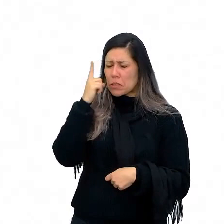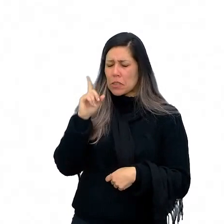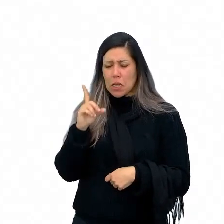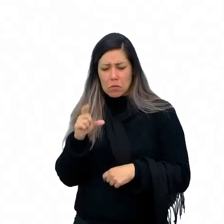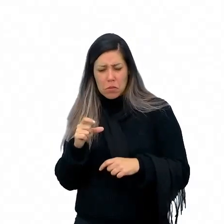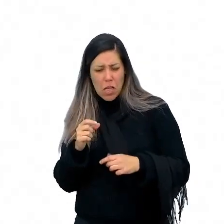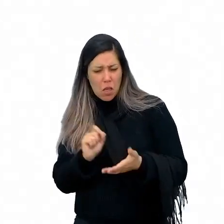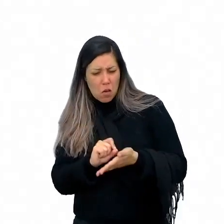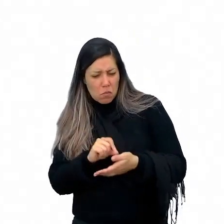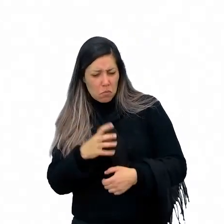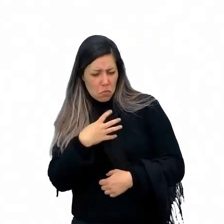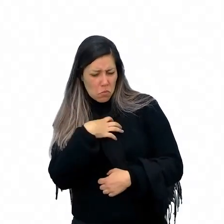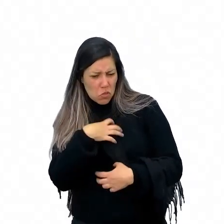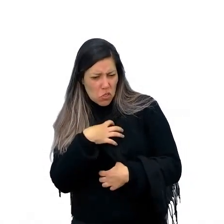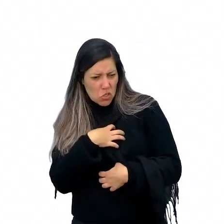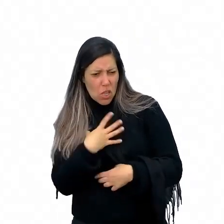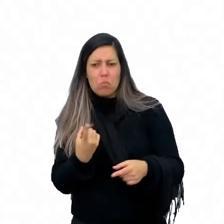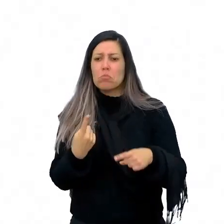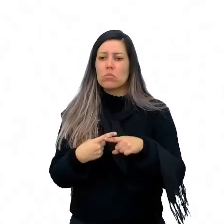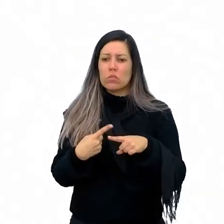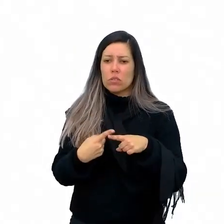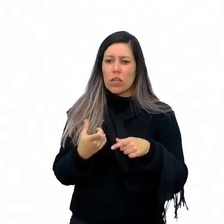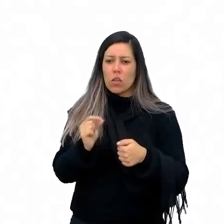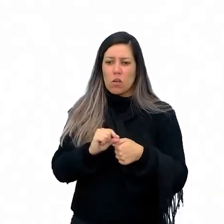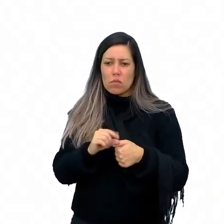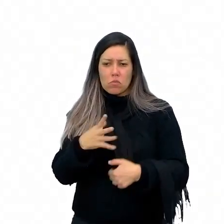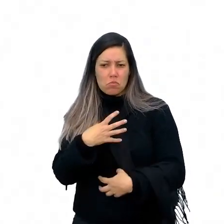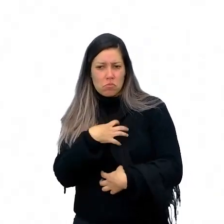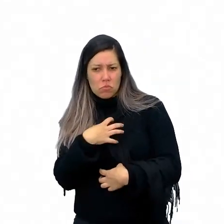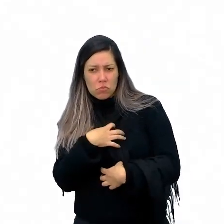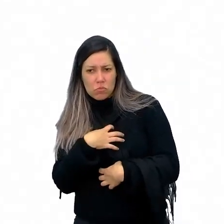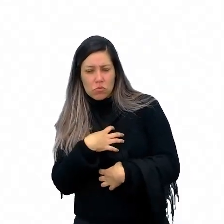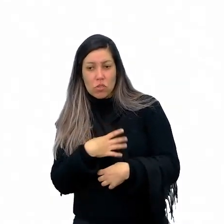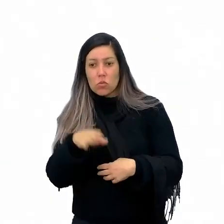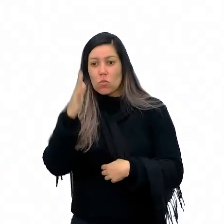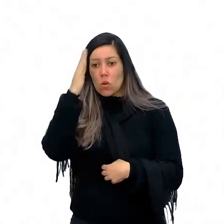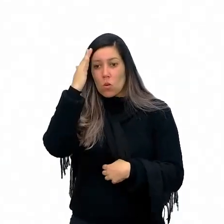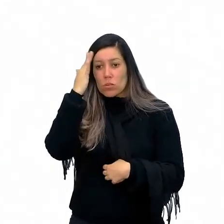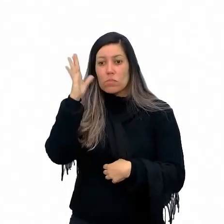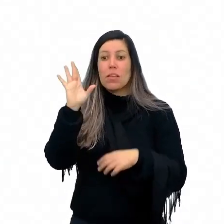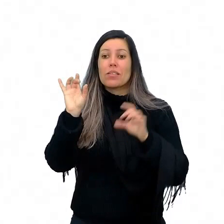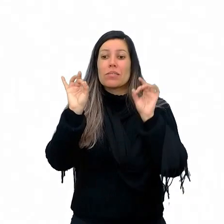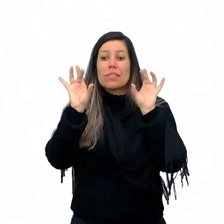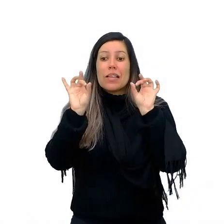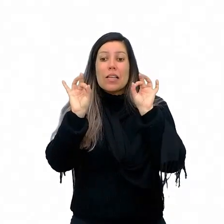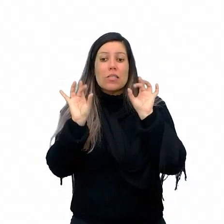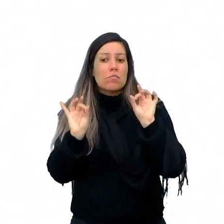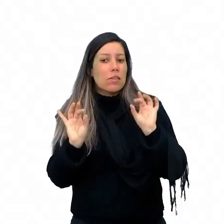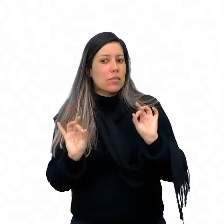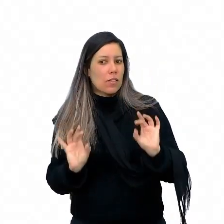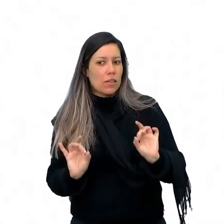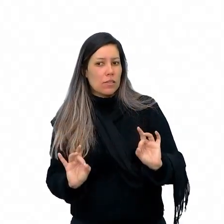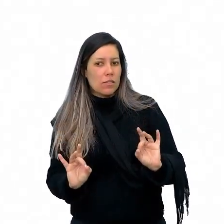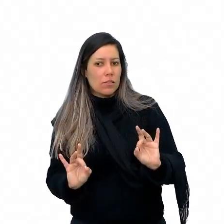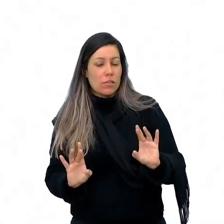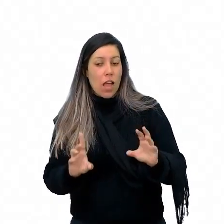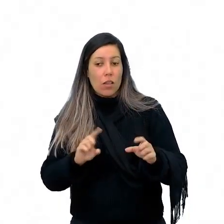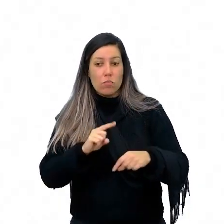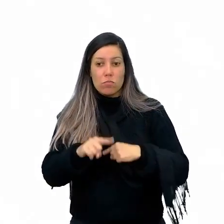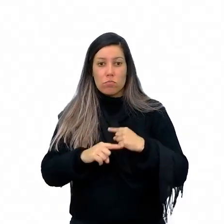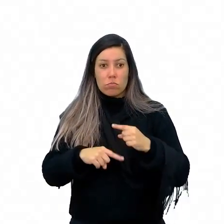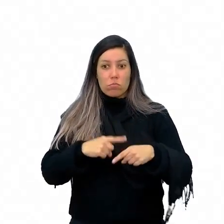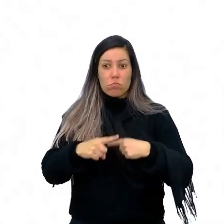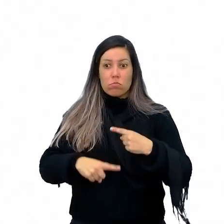daquele jeito, por que que ele fez daquele jeito. Então, já é um conhecimento especializado do conteúdo, né? Vai além desse conhecimento